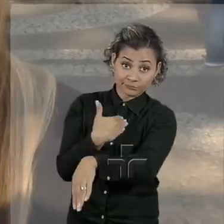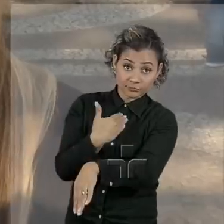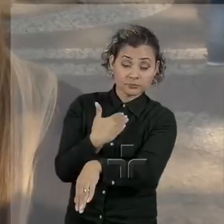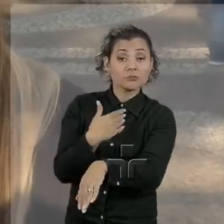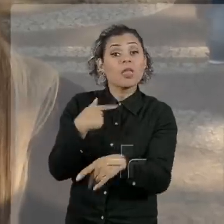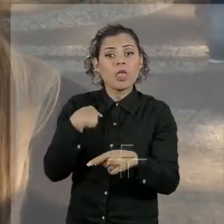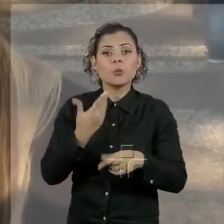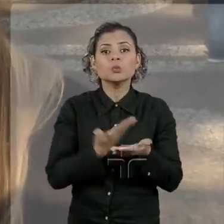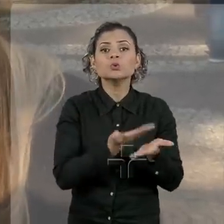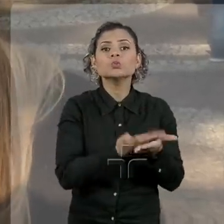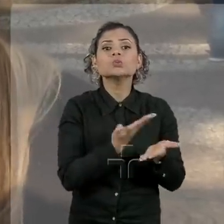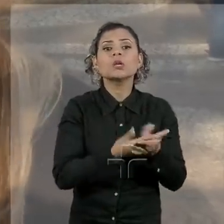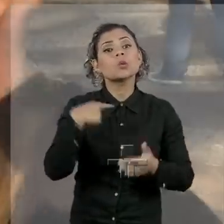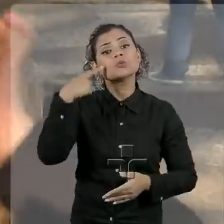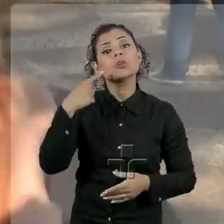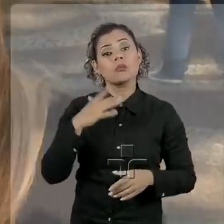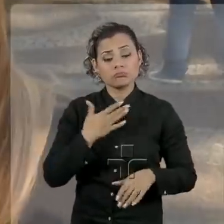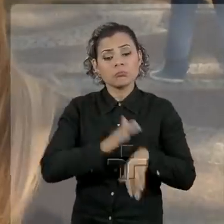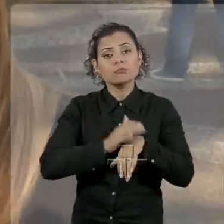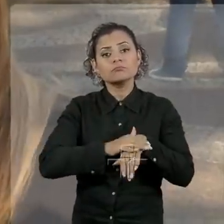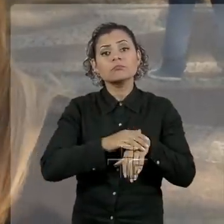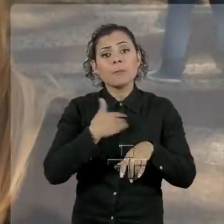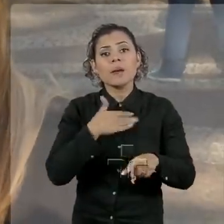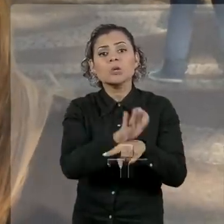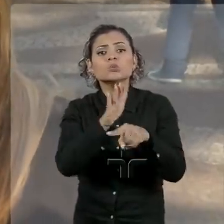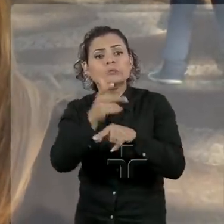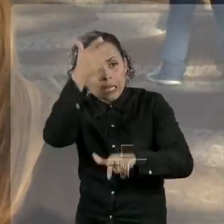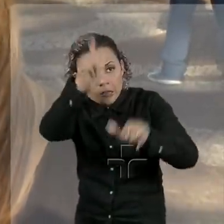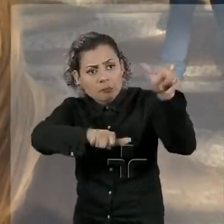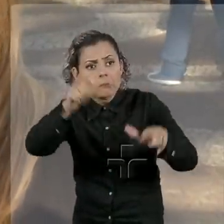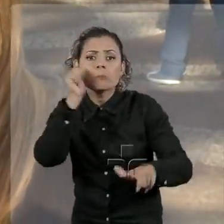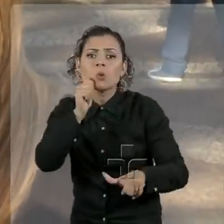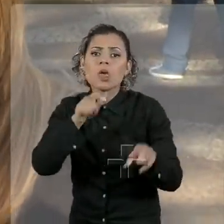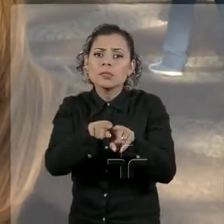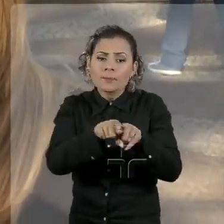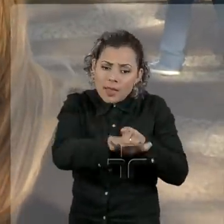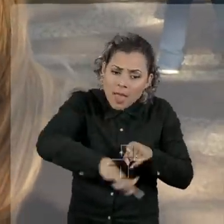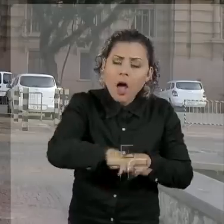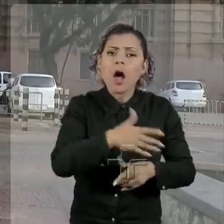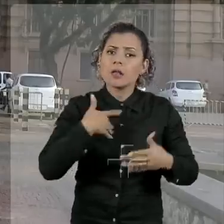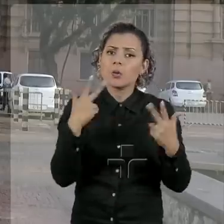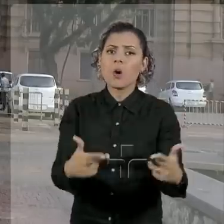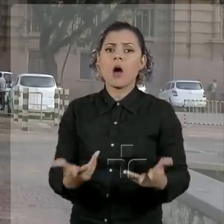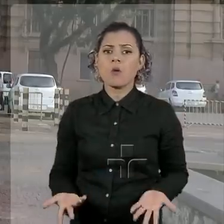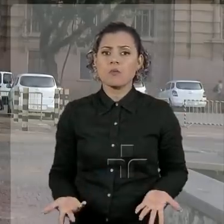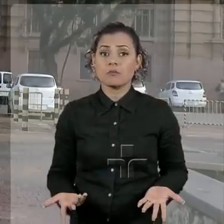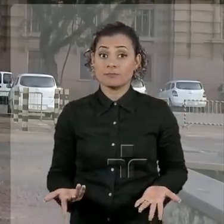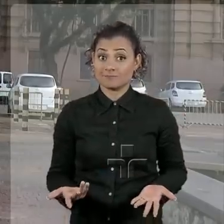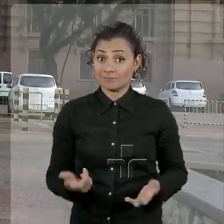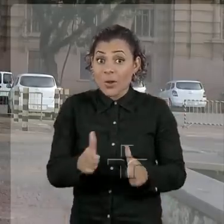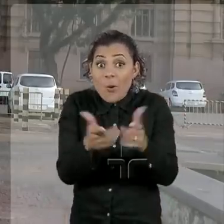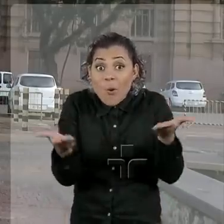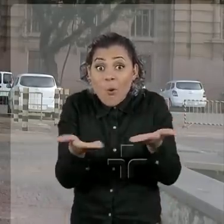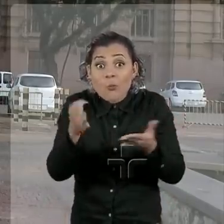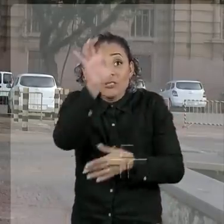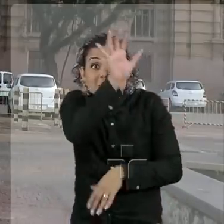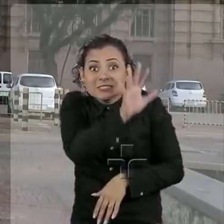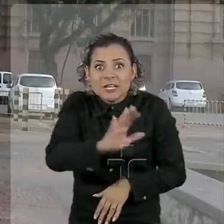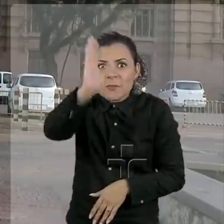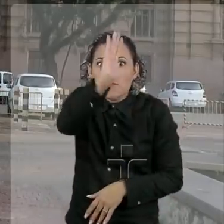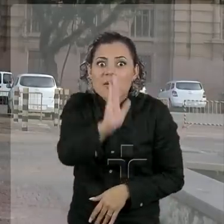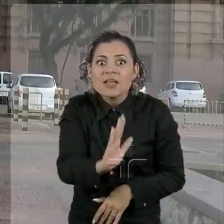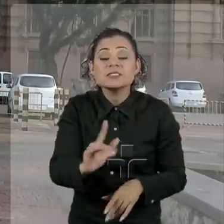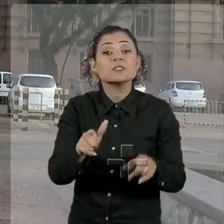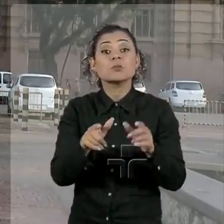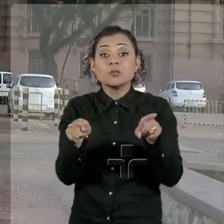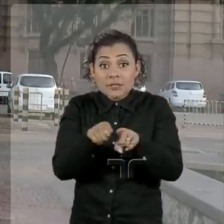estava estudando direito, para ajudar até outras mulheres também na mesma situação que eu. Hoje, em quase todos os estados do país,